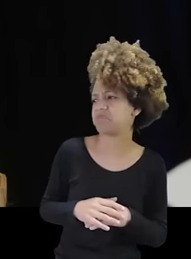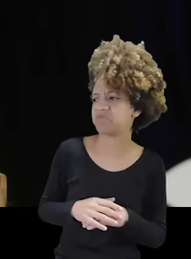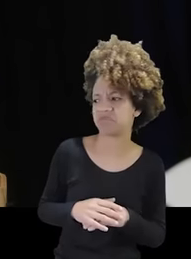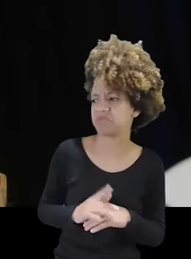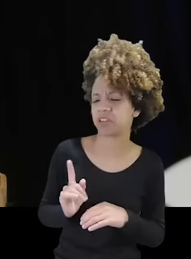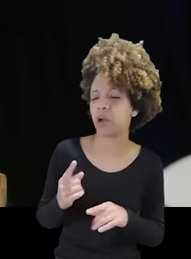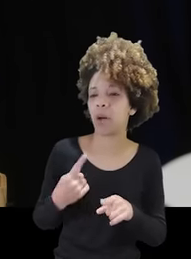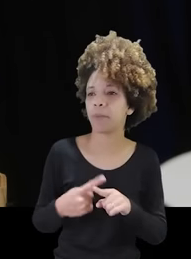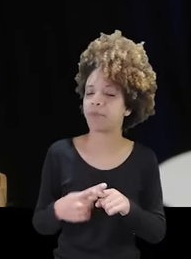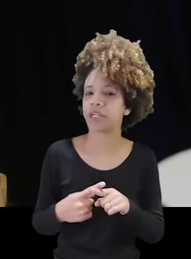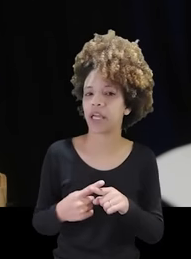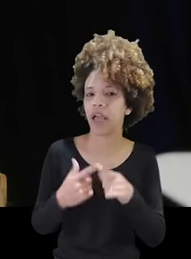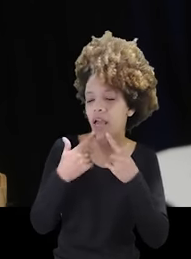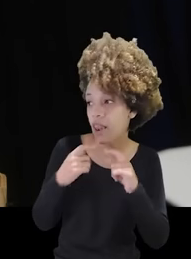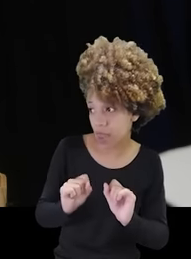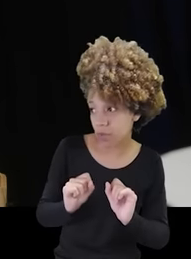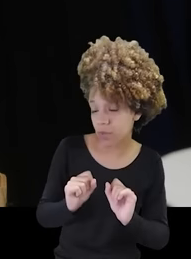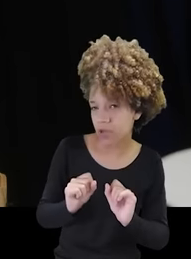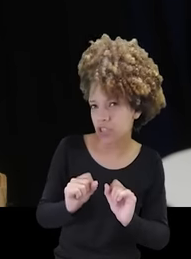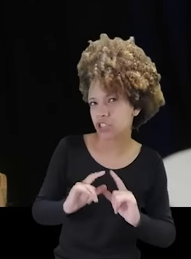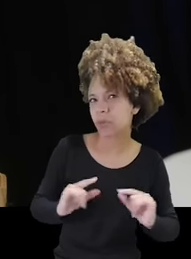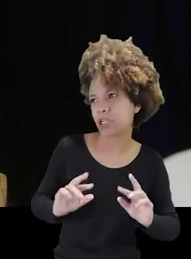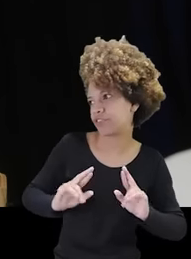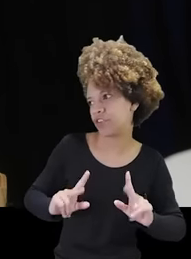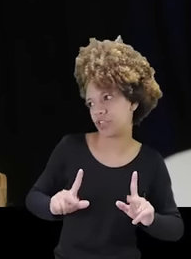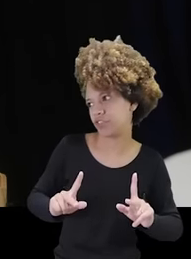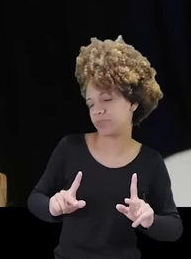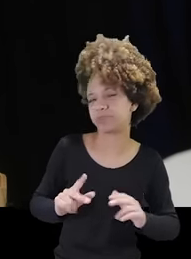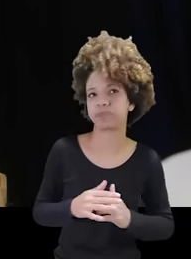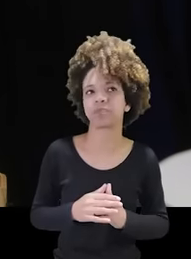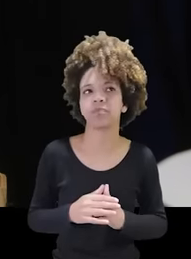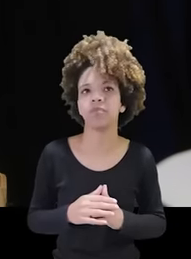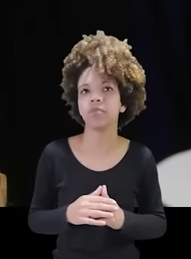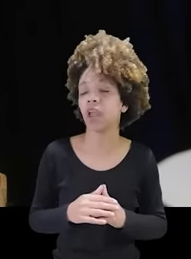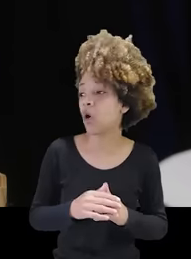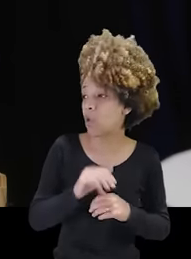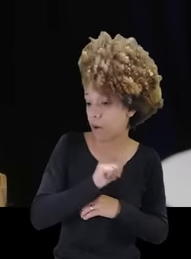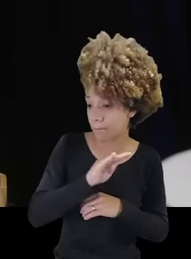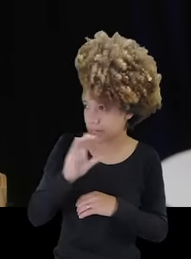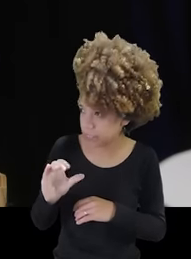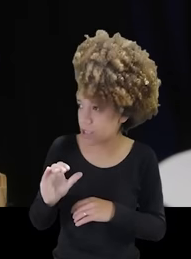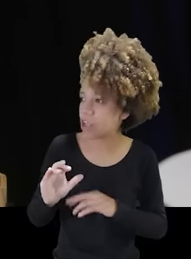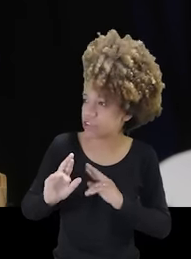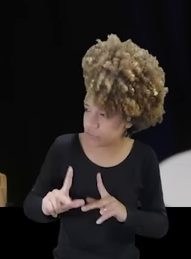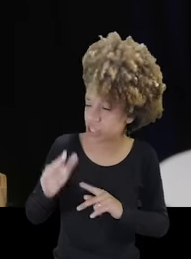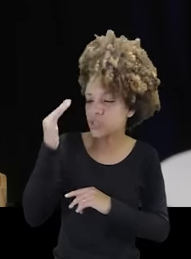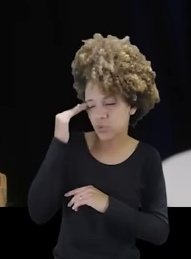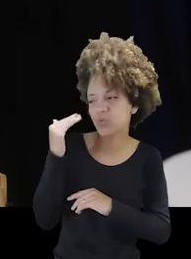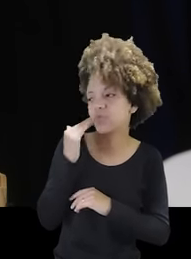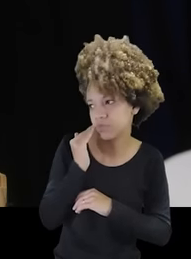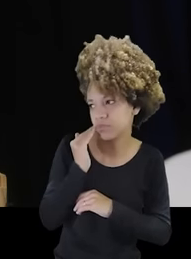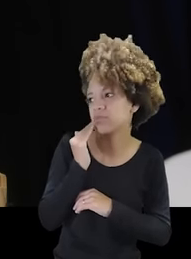não porque a língua japonesa Nossa Eles são muito diferentes até que o alfabeto coreano é bem diferente